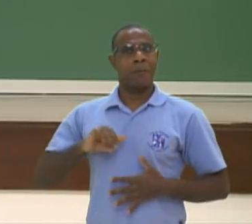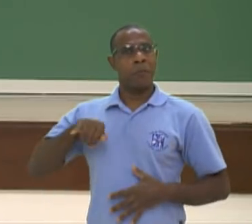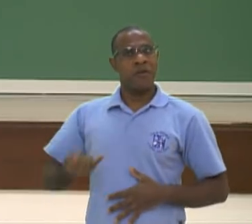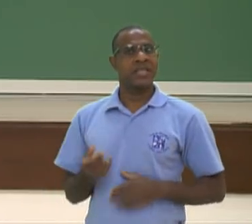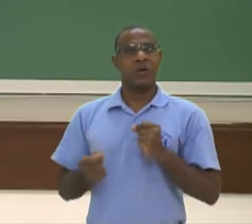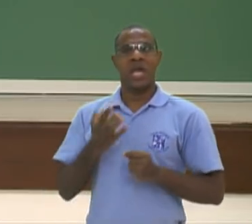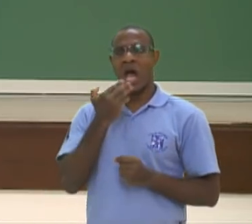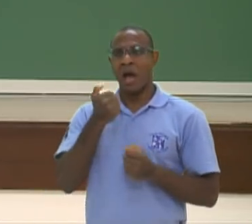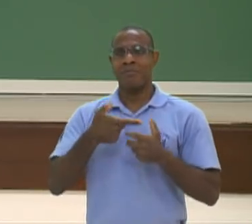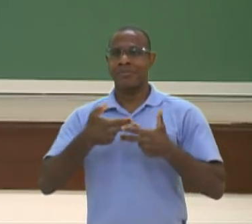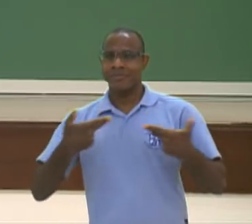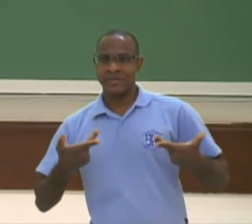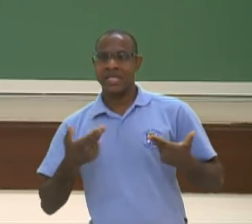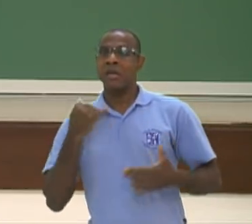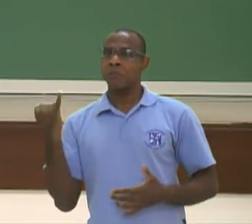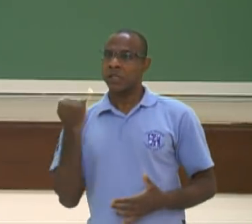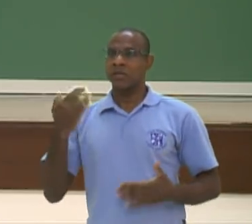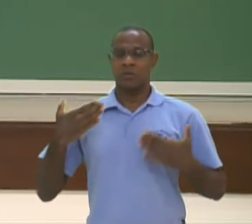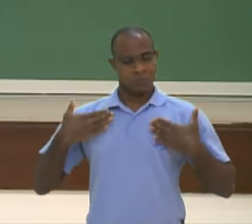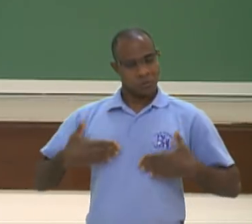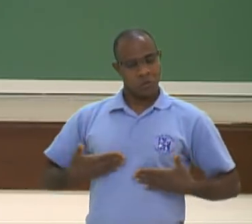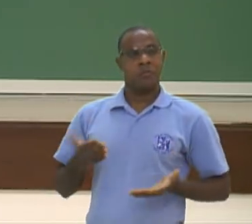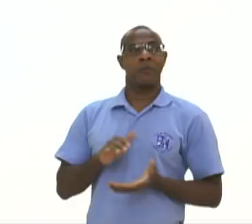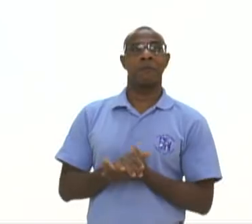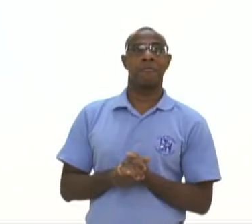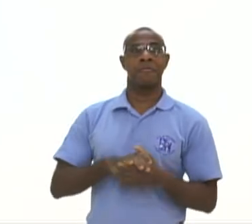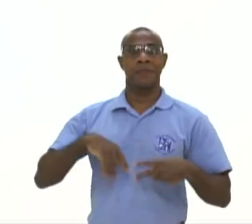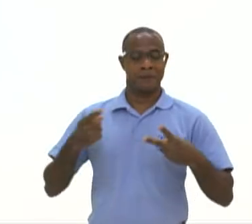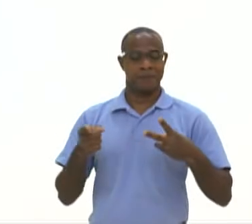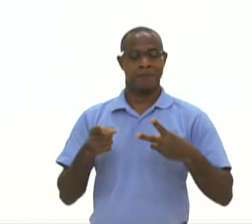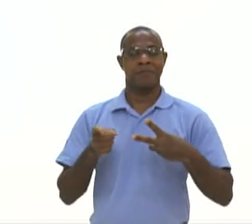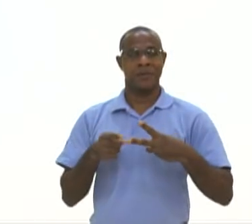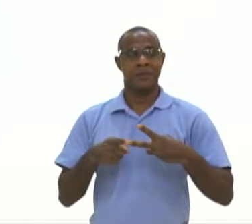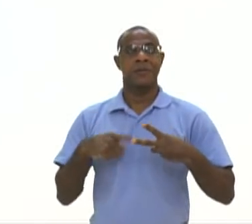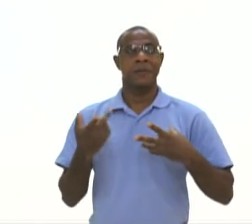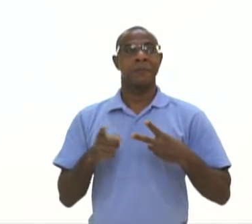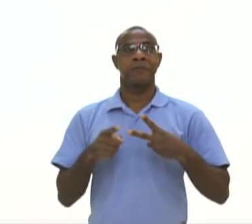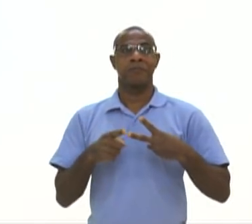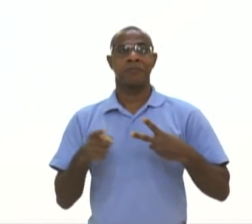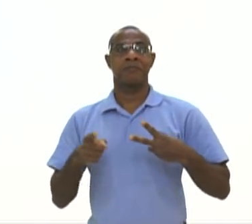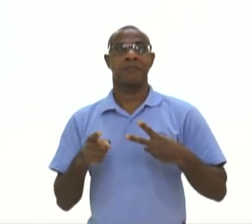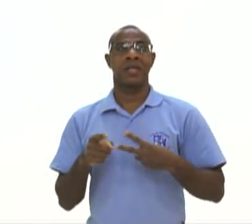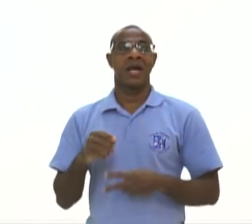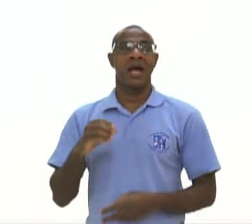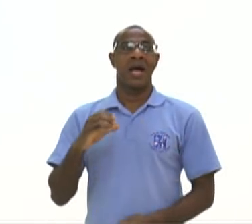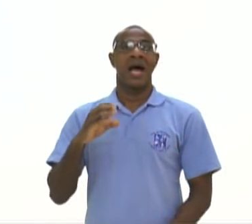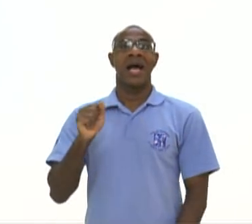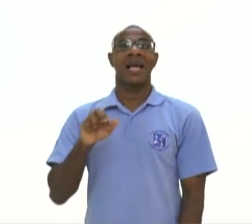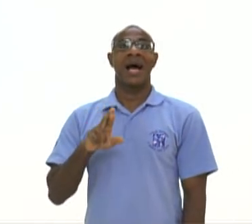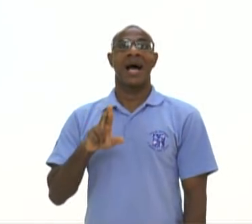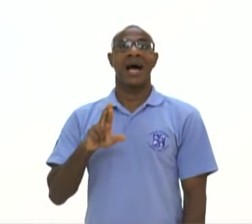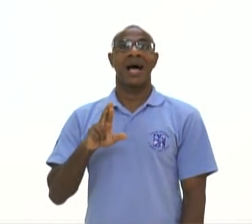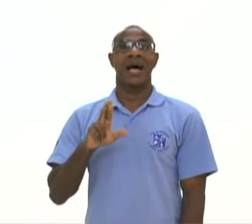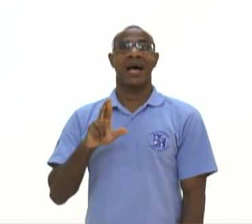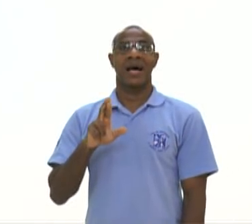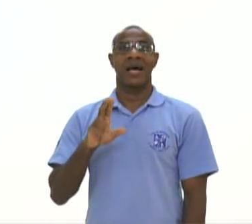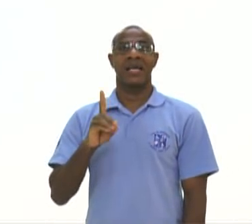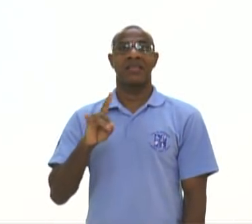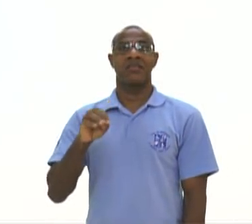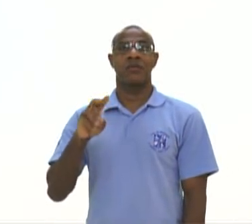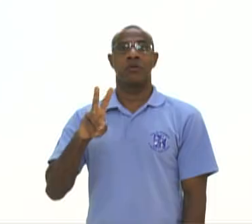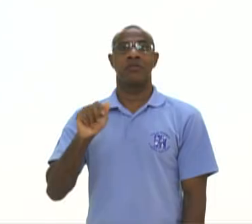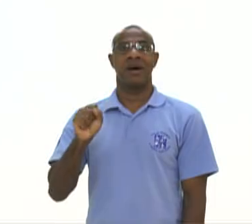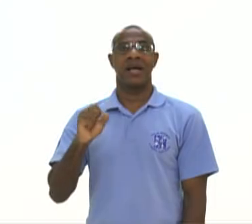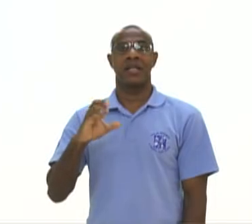são fundamentais para o nosso corpo. Depois, a gente estudou o sistema cardiovascular, que é, né,